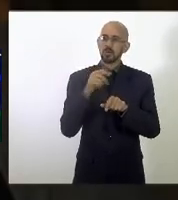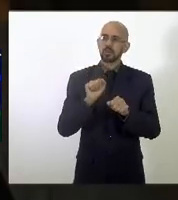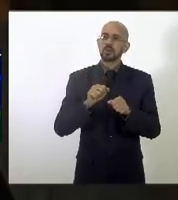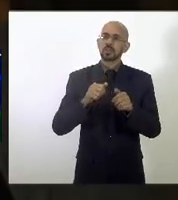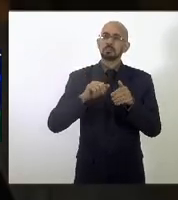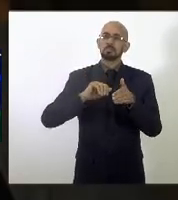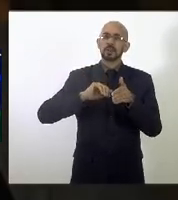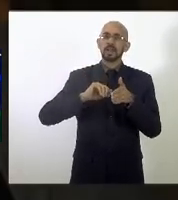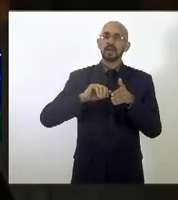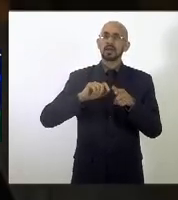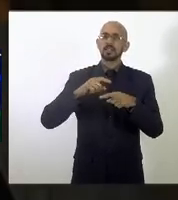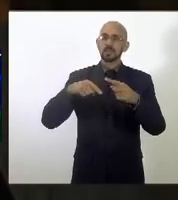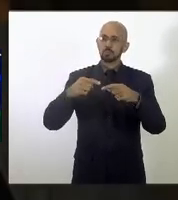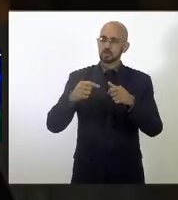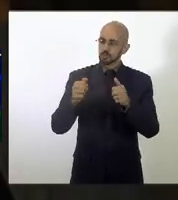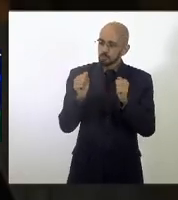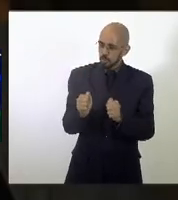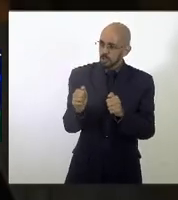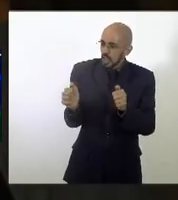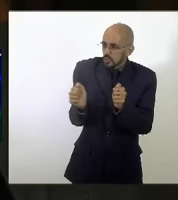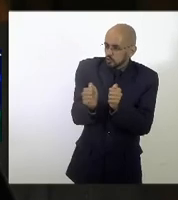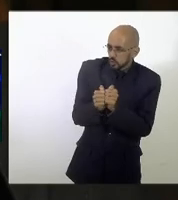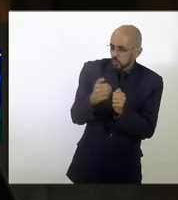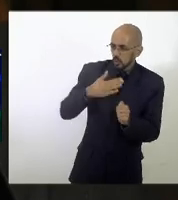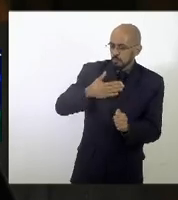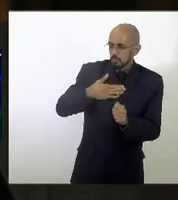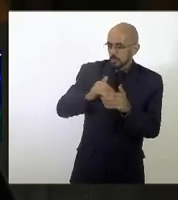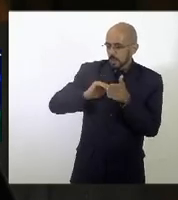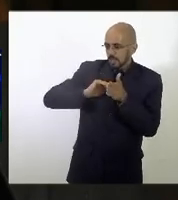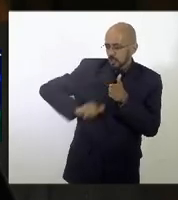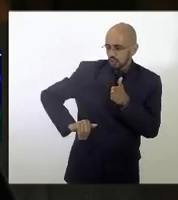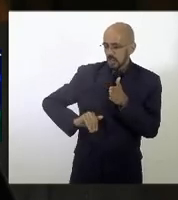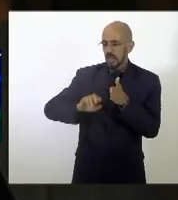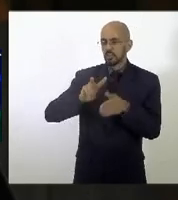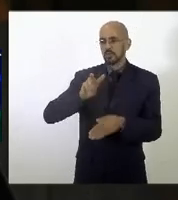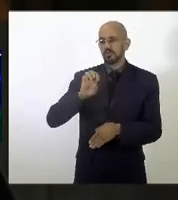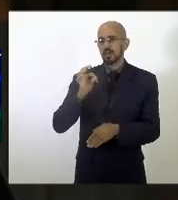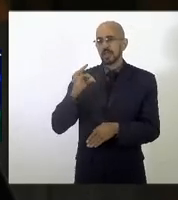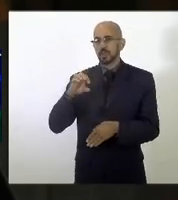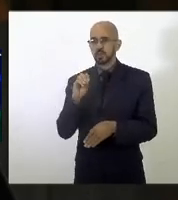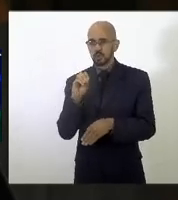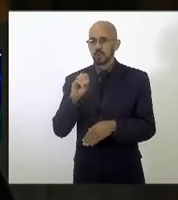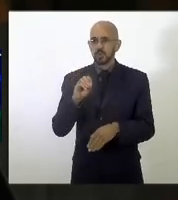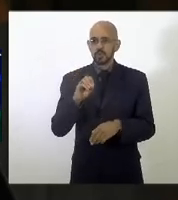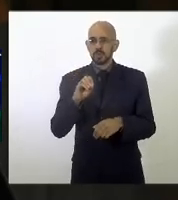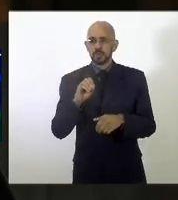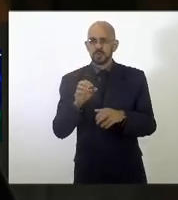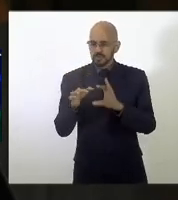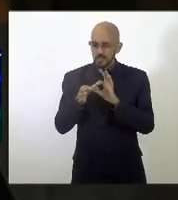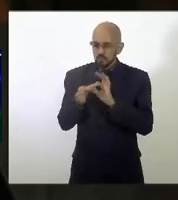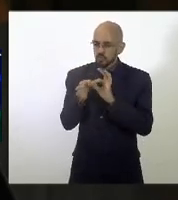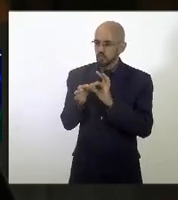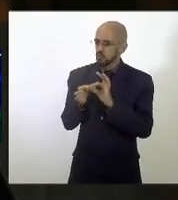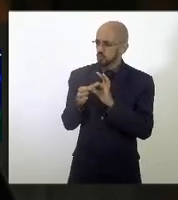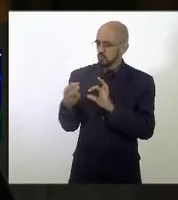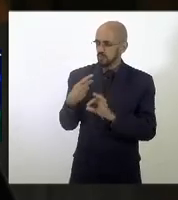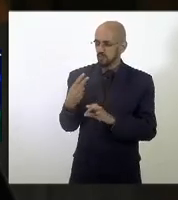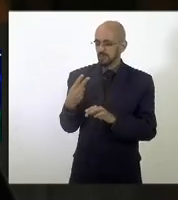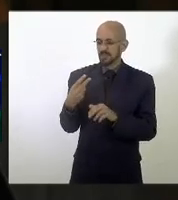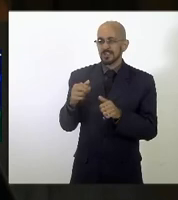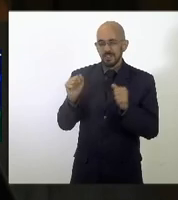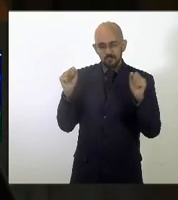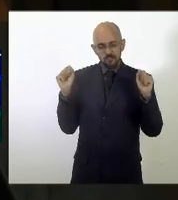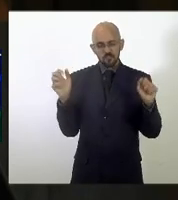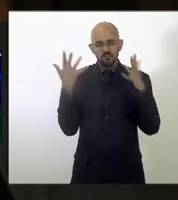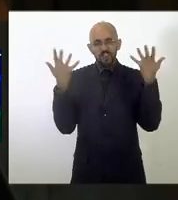veto, né, já pode contar um votinho, já somos dois, né, e estamos juntos, e viva o Parlamento Fluminense,